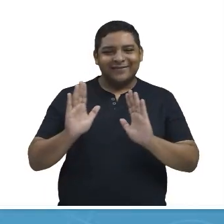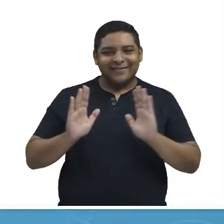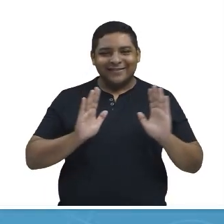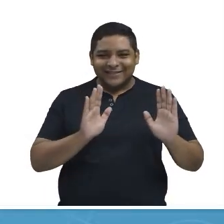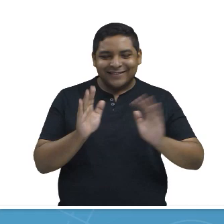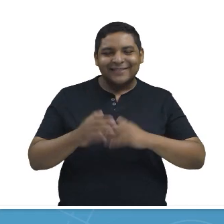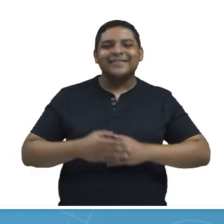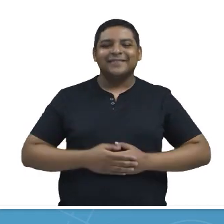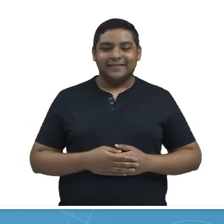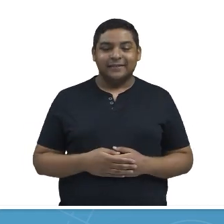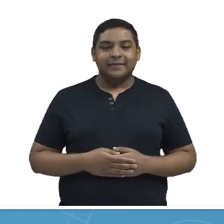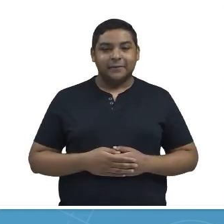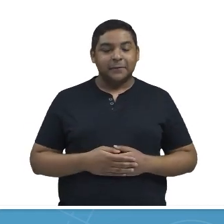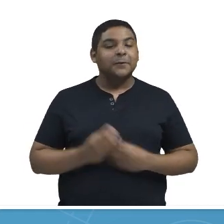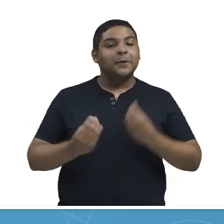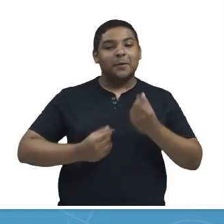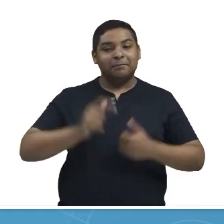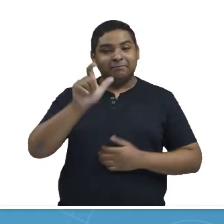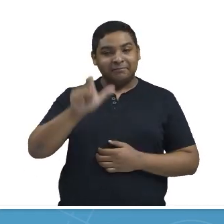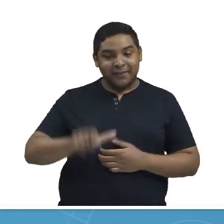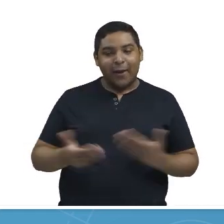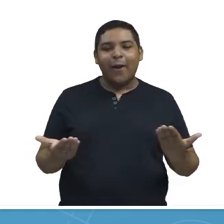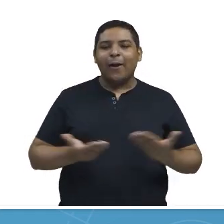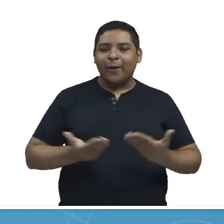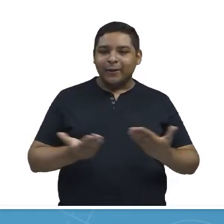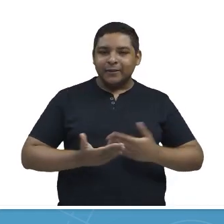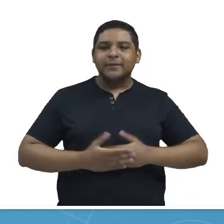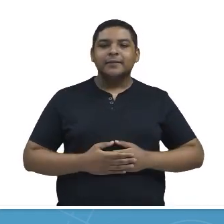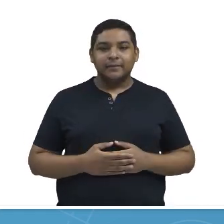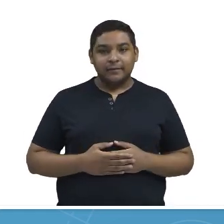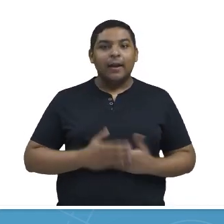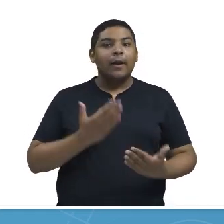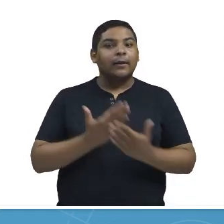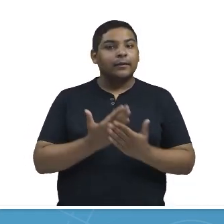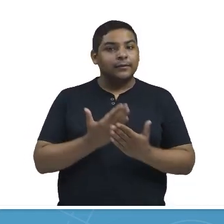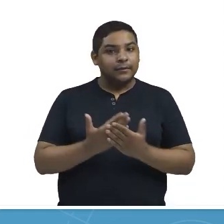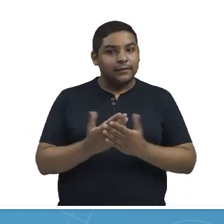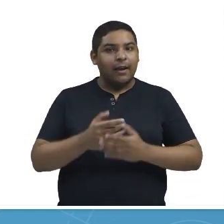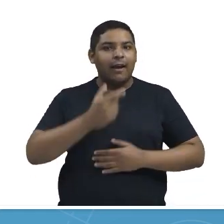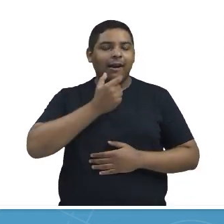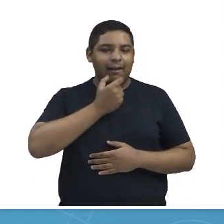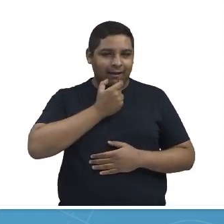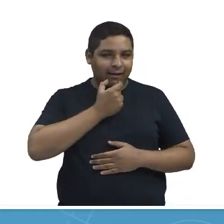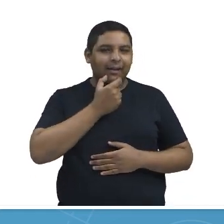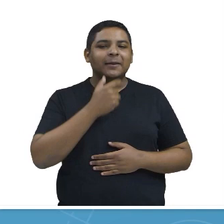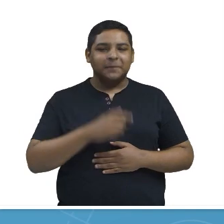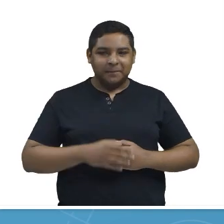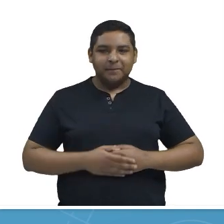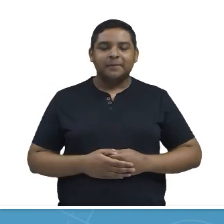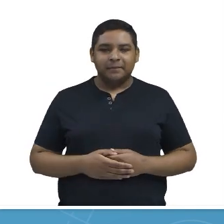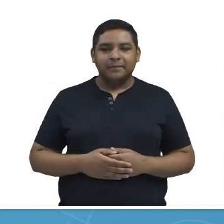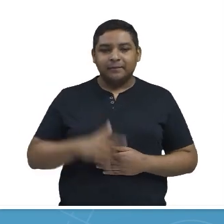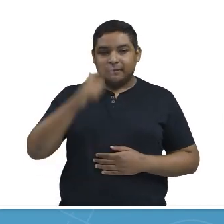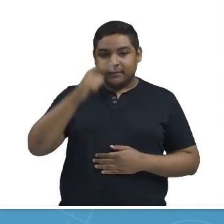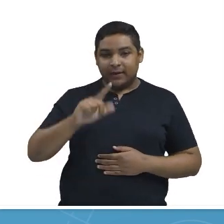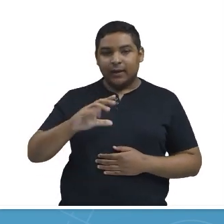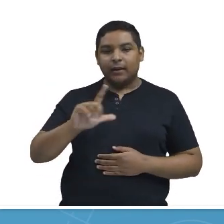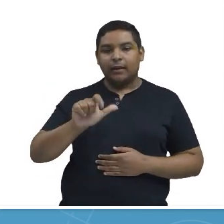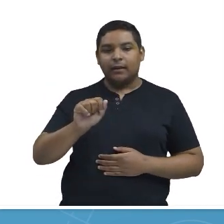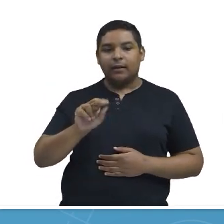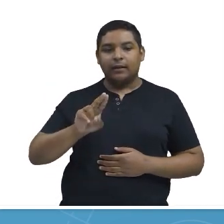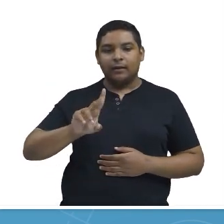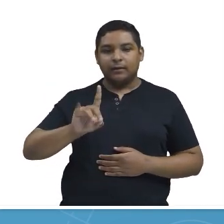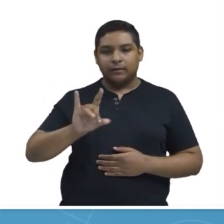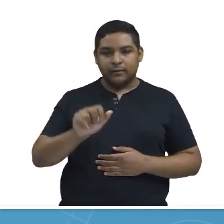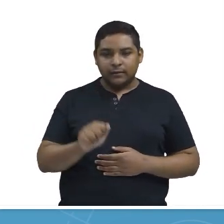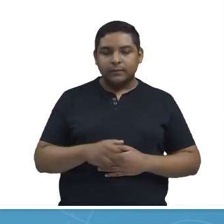everybody! How are you today? Como estão todos hoje? E aí, vamos estudar um pouquinho de English? Bom, eu sou a teacher Cláudia Borges e vamos dar uma